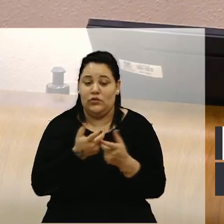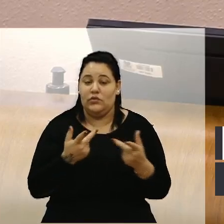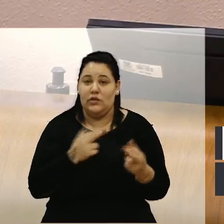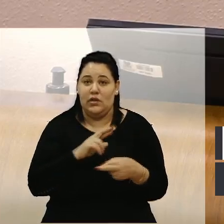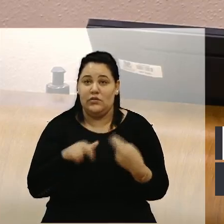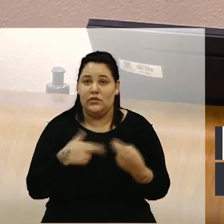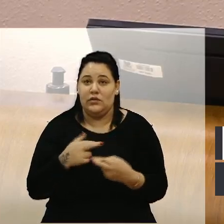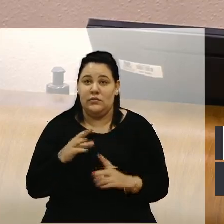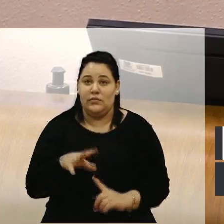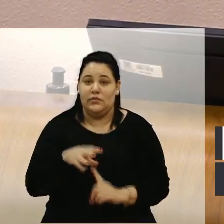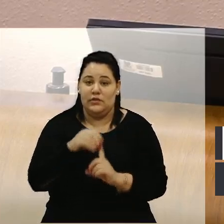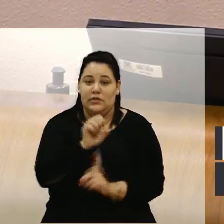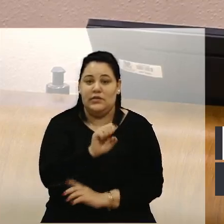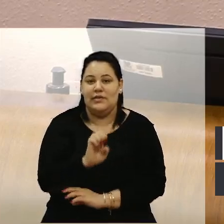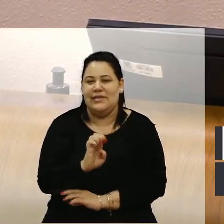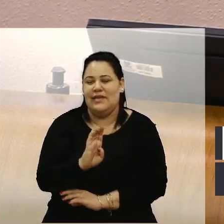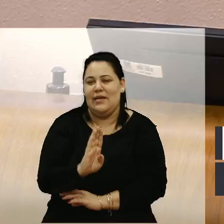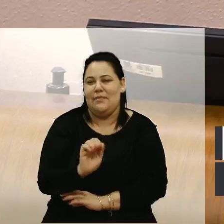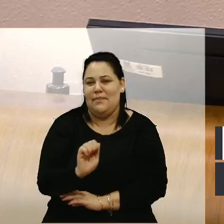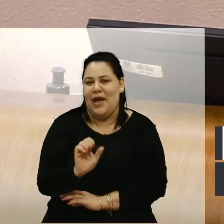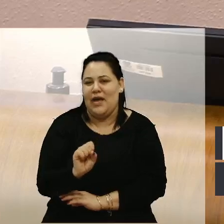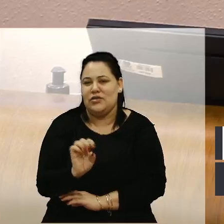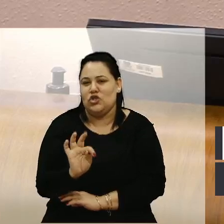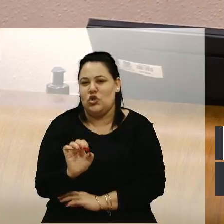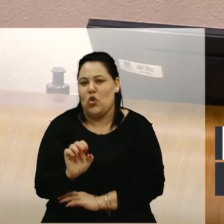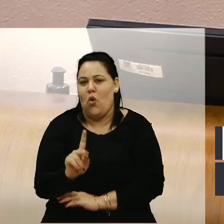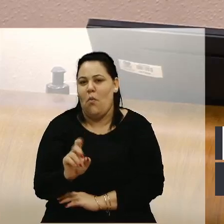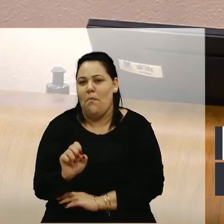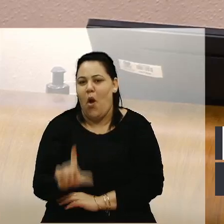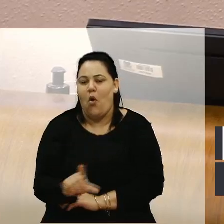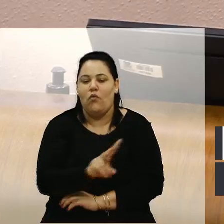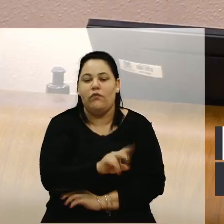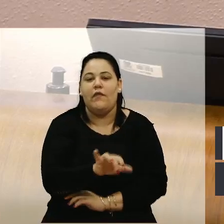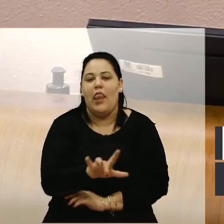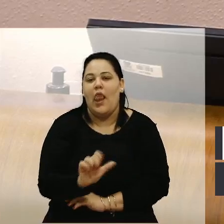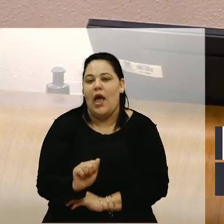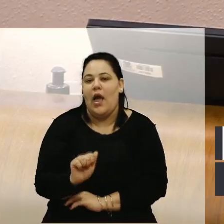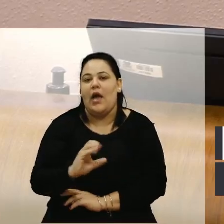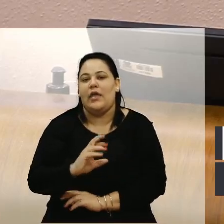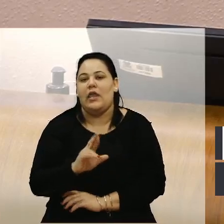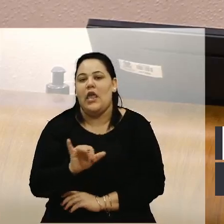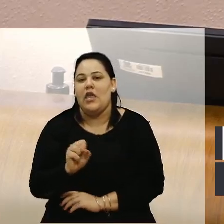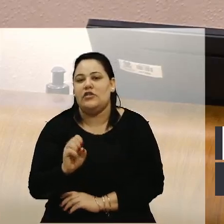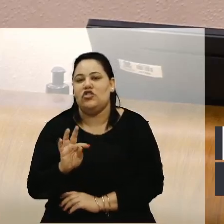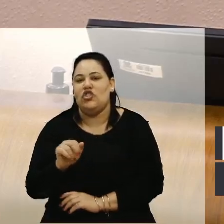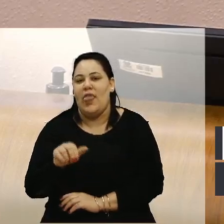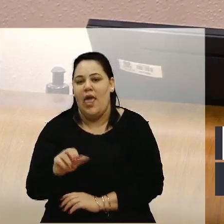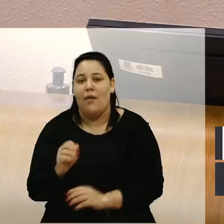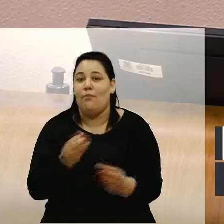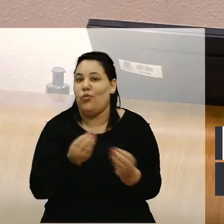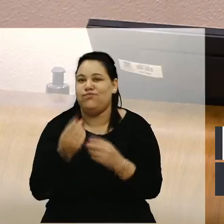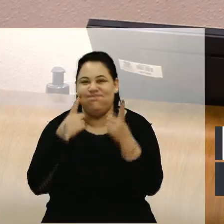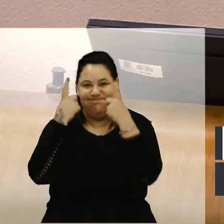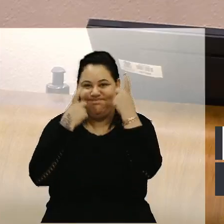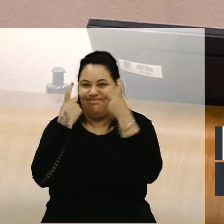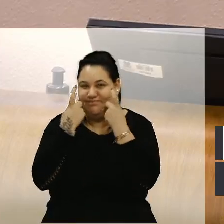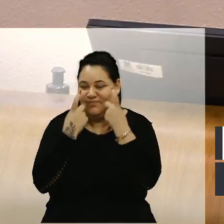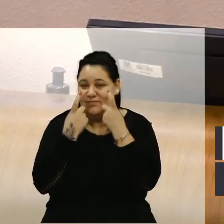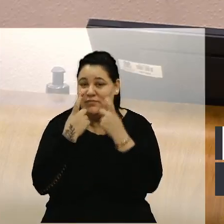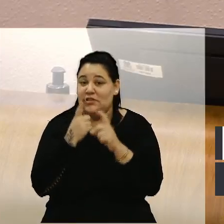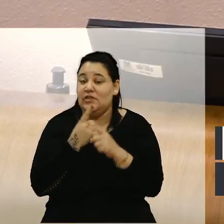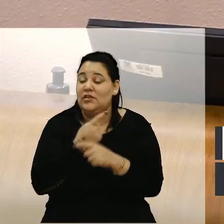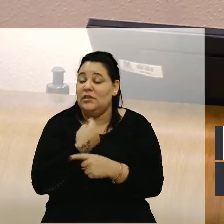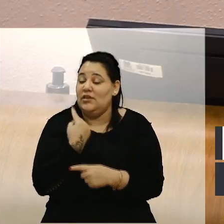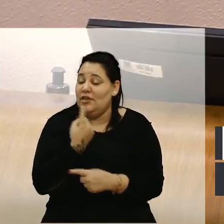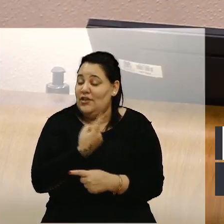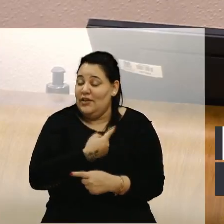de baixo, Sebastopol, Vila Cristina, enfim, que é uma preocupação muito grande. E nós dizíamos antes, né, de fazer aquela contenção, eu